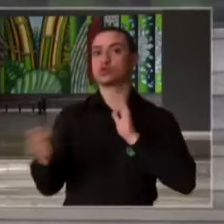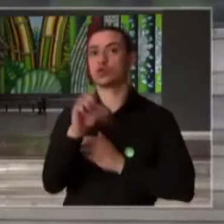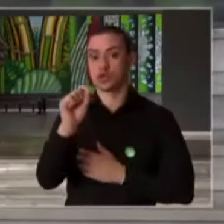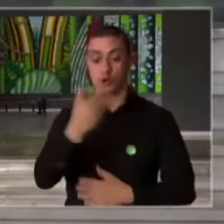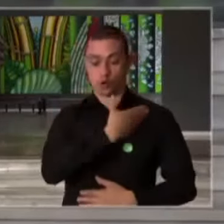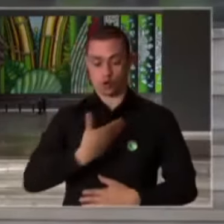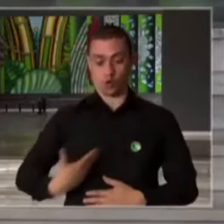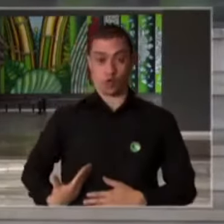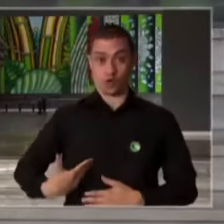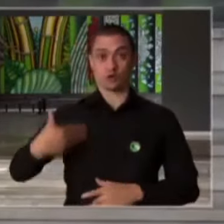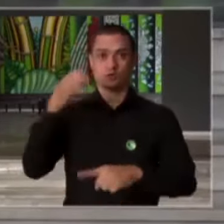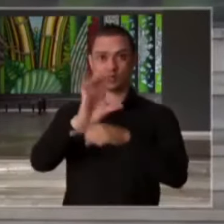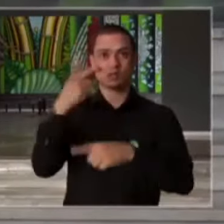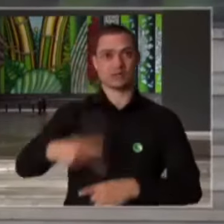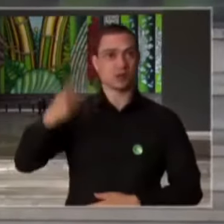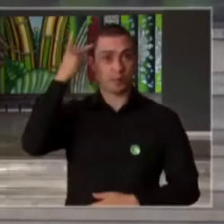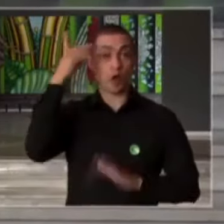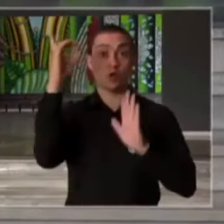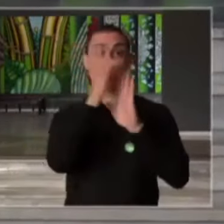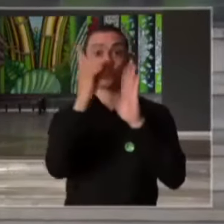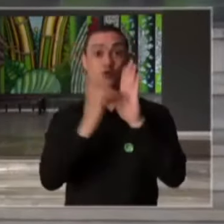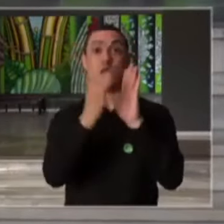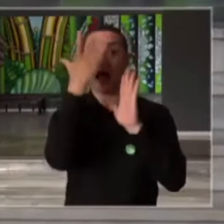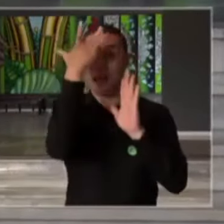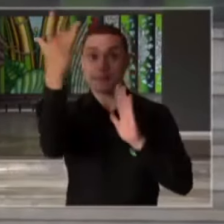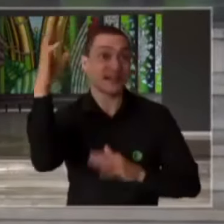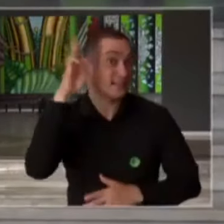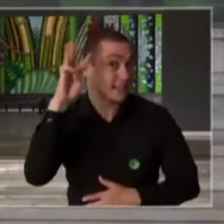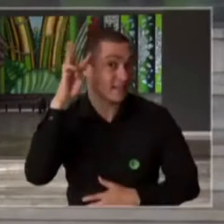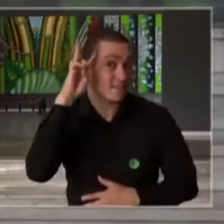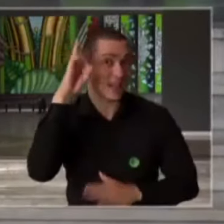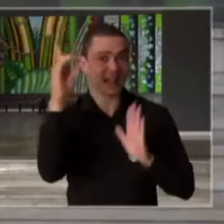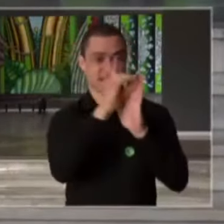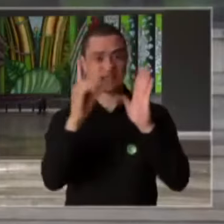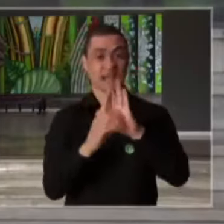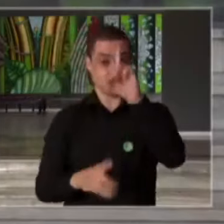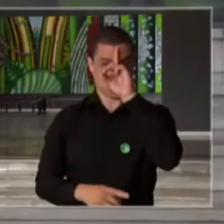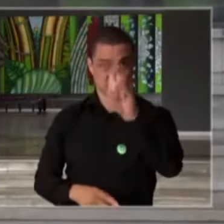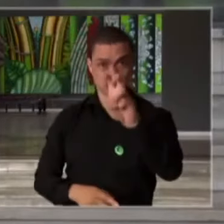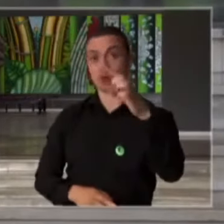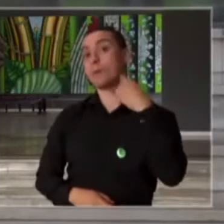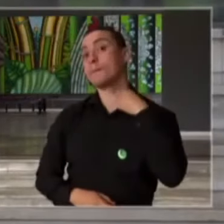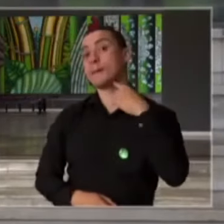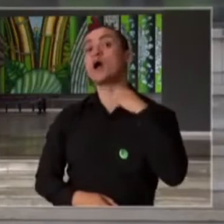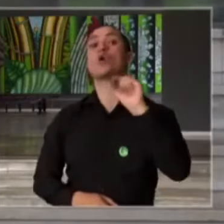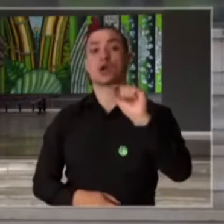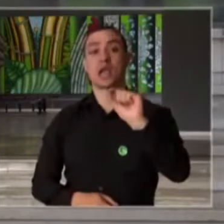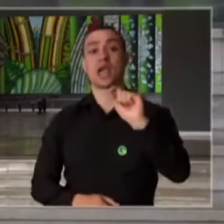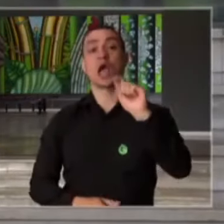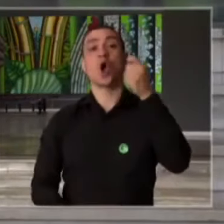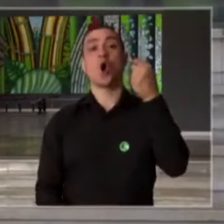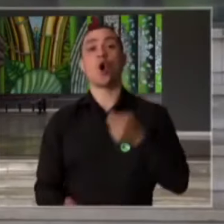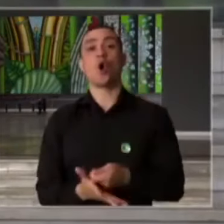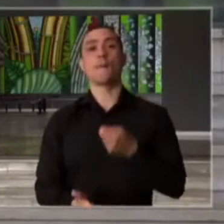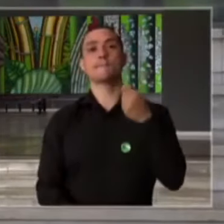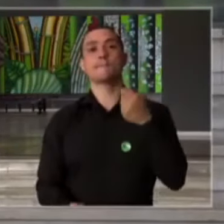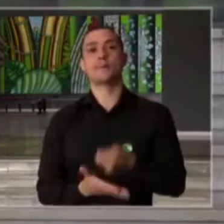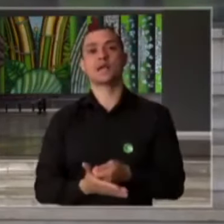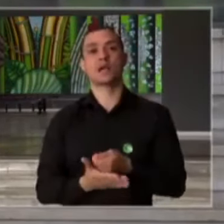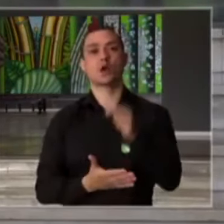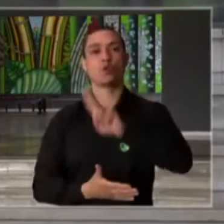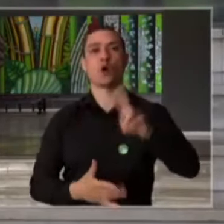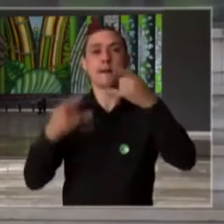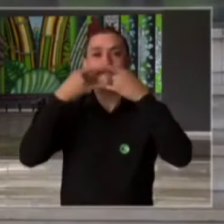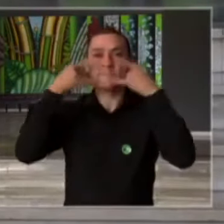O Governo do Estado de São Paulo publica decreto amanhã, terça-feira, 5 de maio, tornando obrigatório o